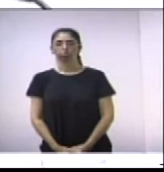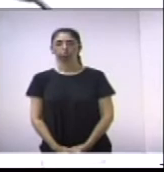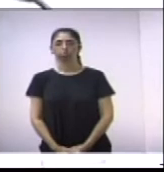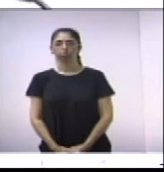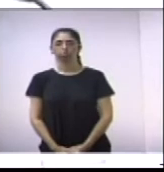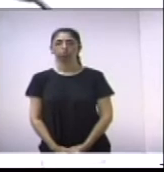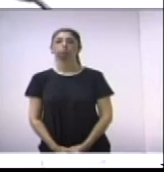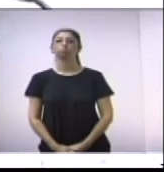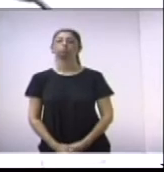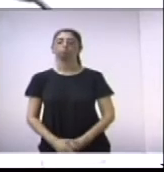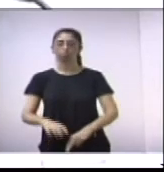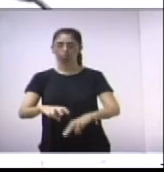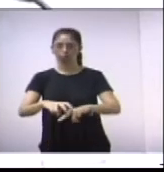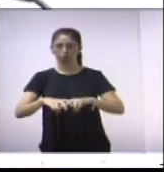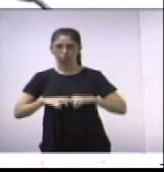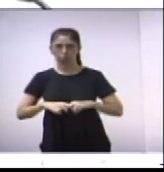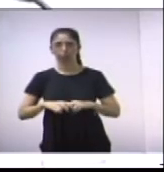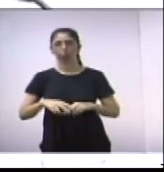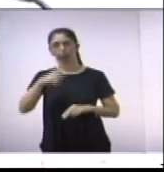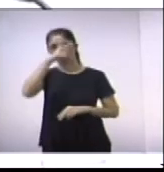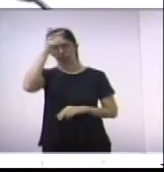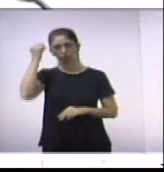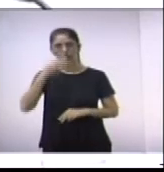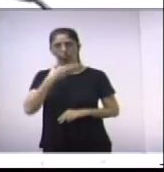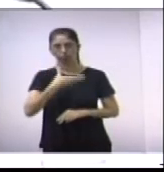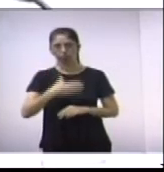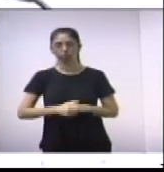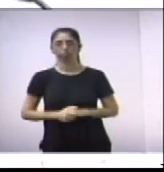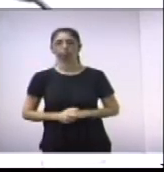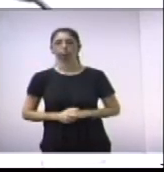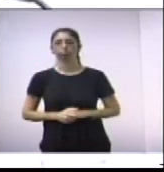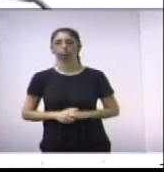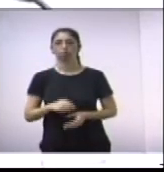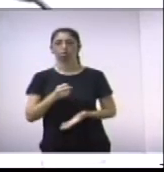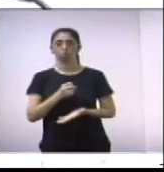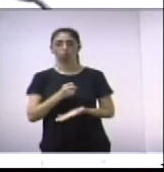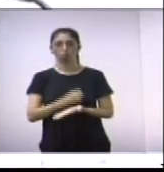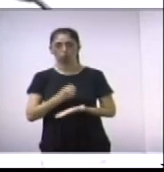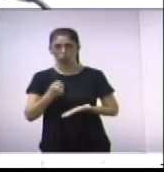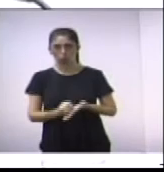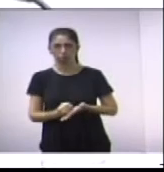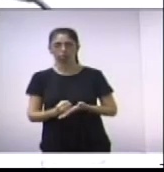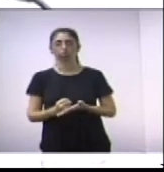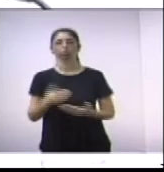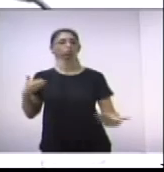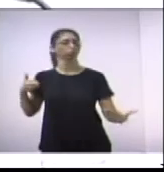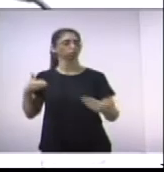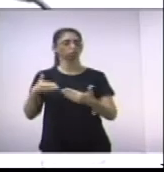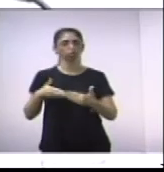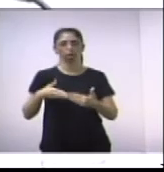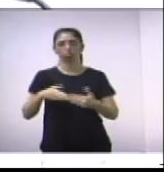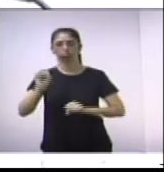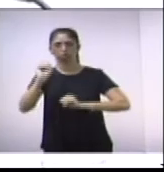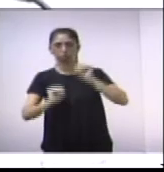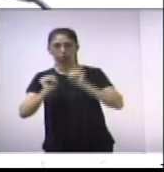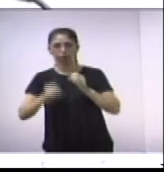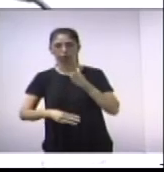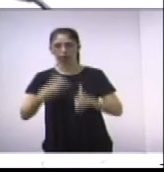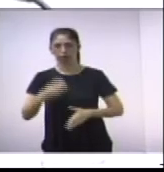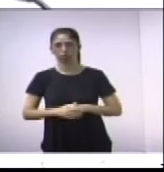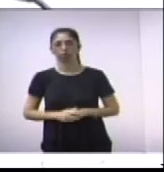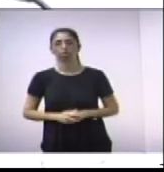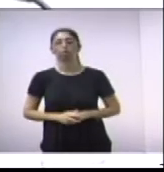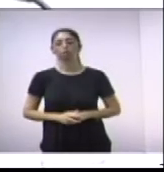Por dolo de José Pavão Júnior, que dessa forma direta e intencional gerou aos cofres públicos da Prefeitura de Paulínia